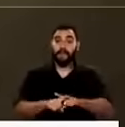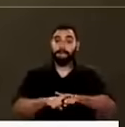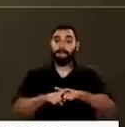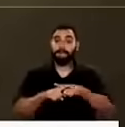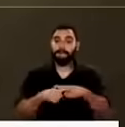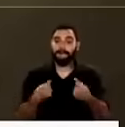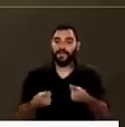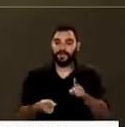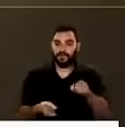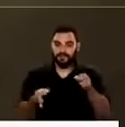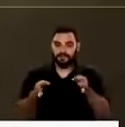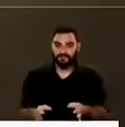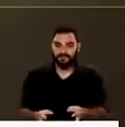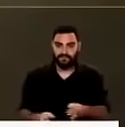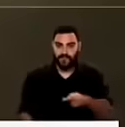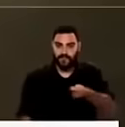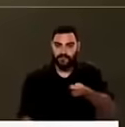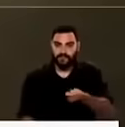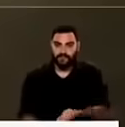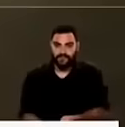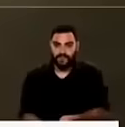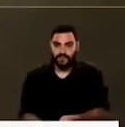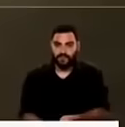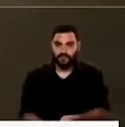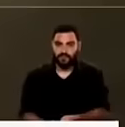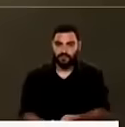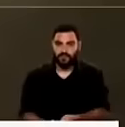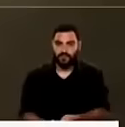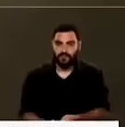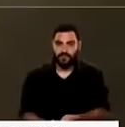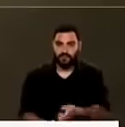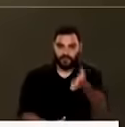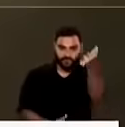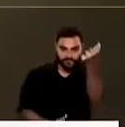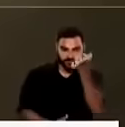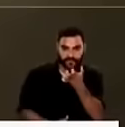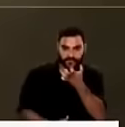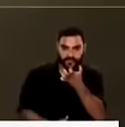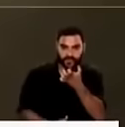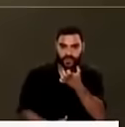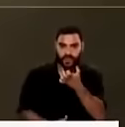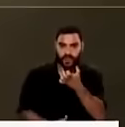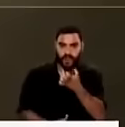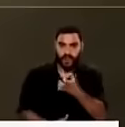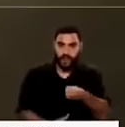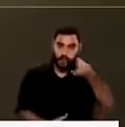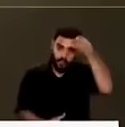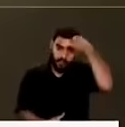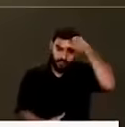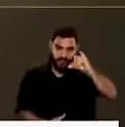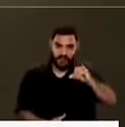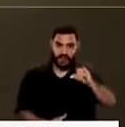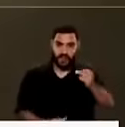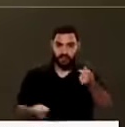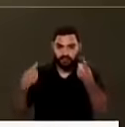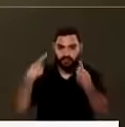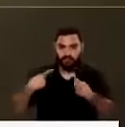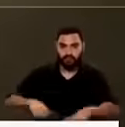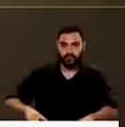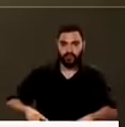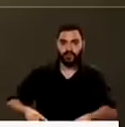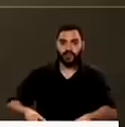célere, firme e implacável no sentido de coibir práticas abusivas